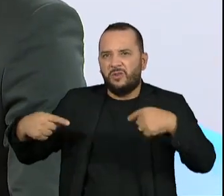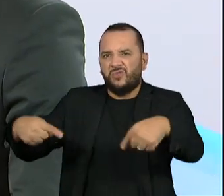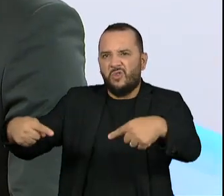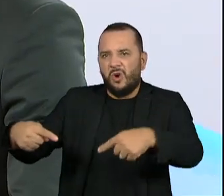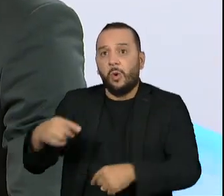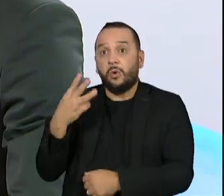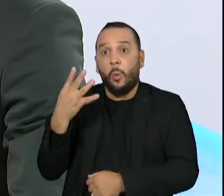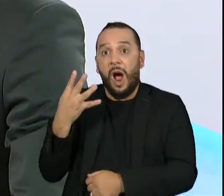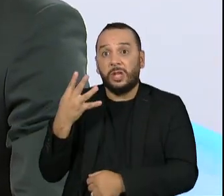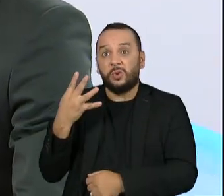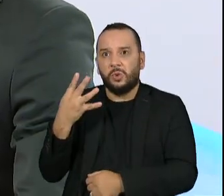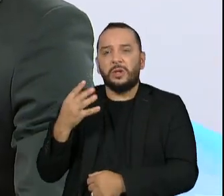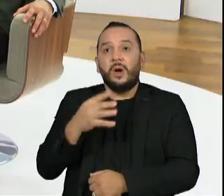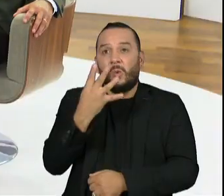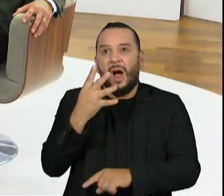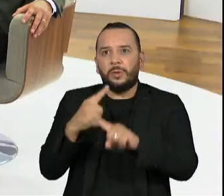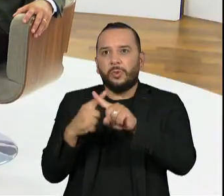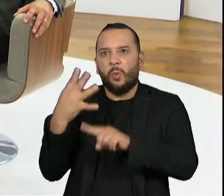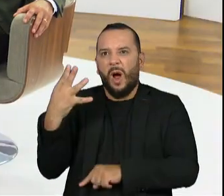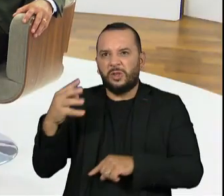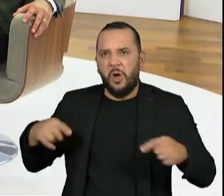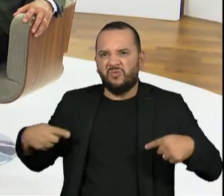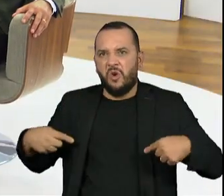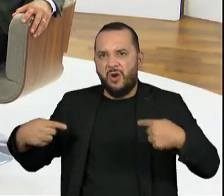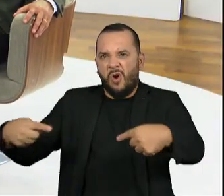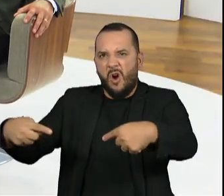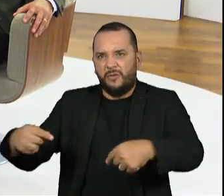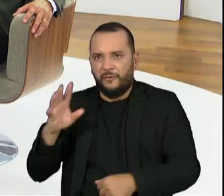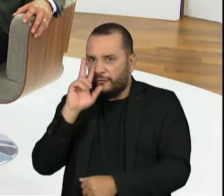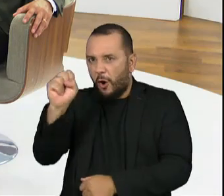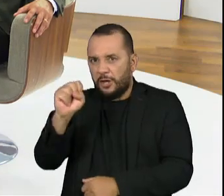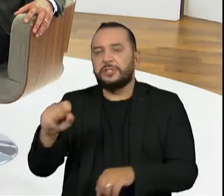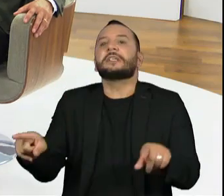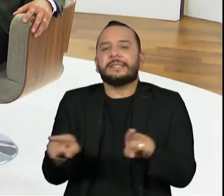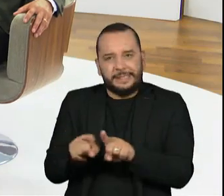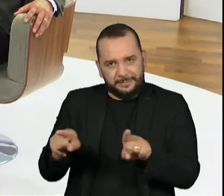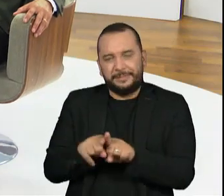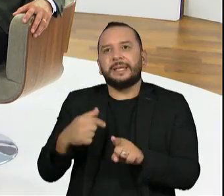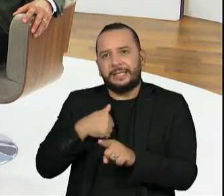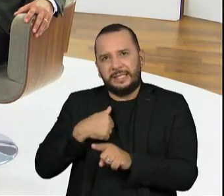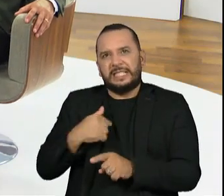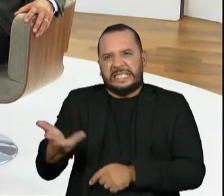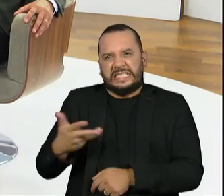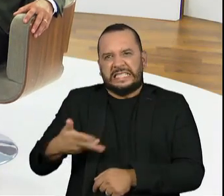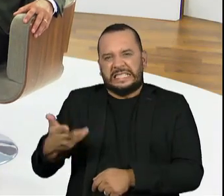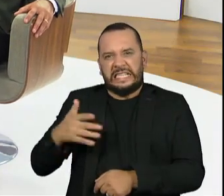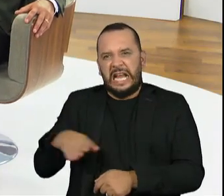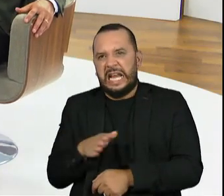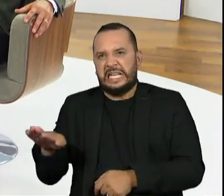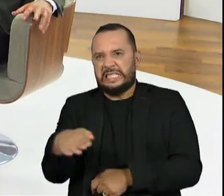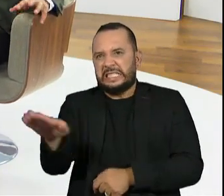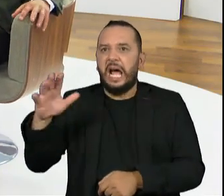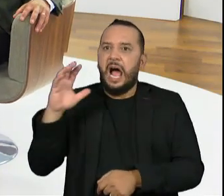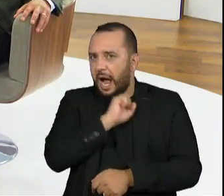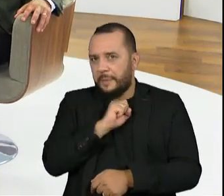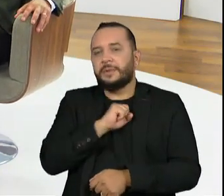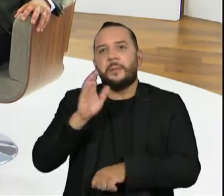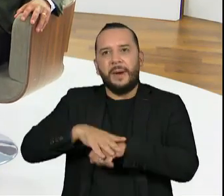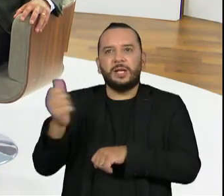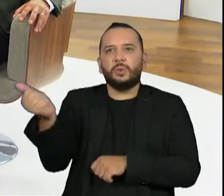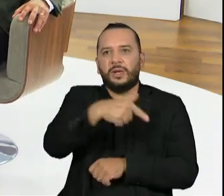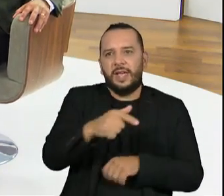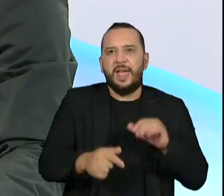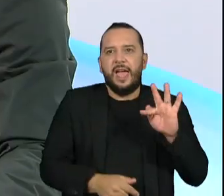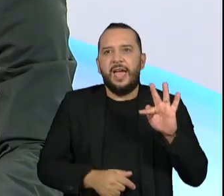para 800 cavalos mundo ao nível da categoria de novo né o próximo carro de acelerar o tem um rápido mais rápido com